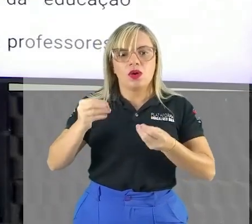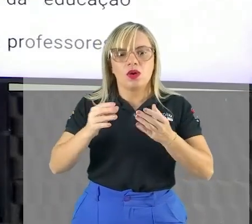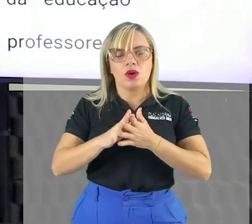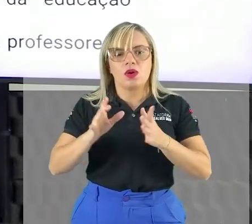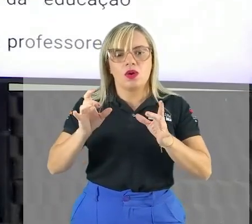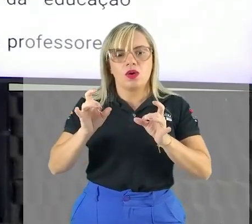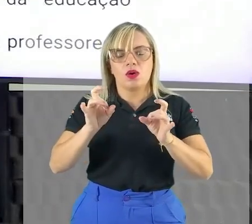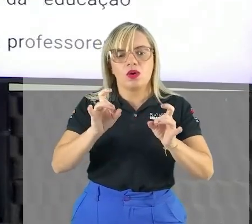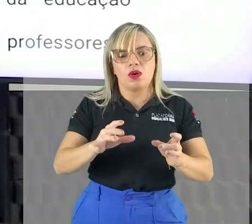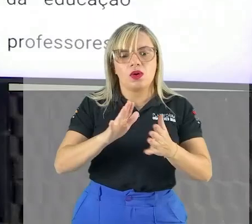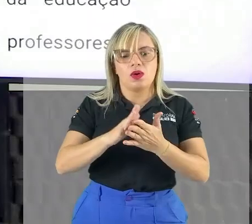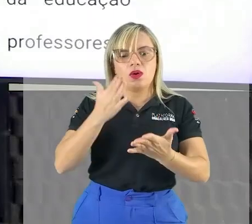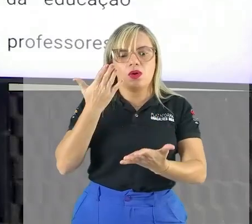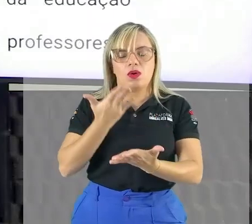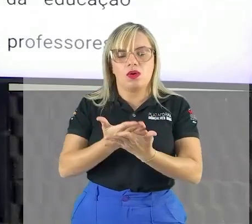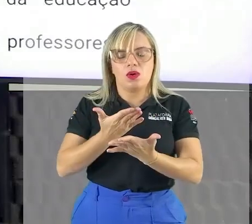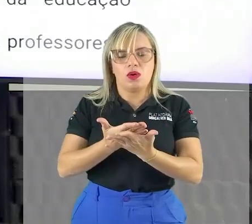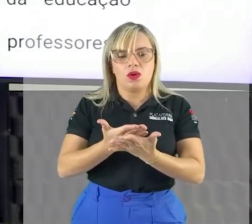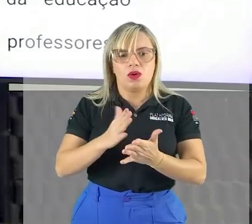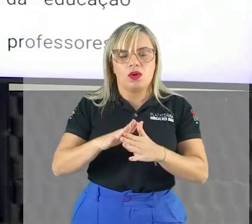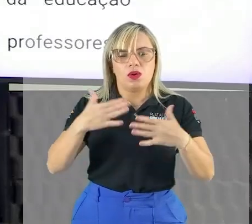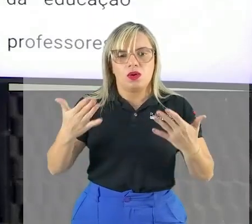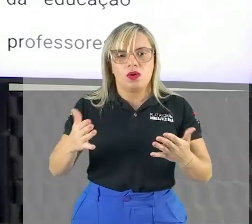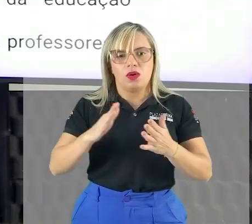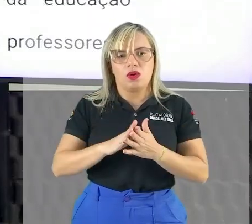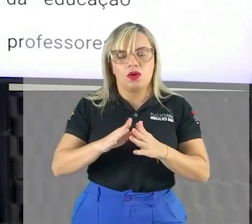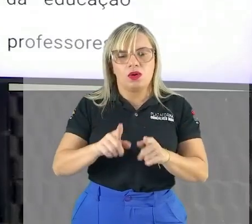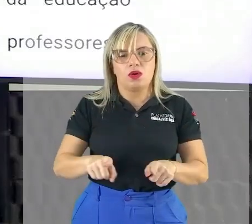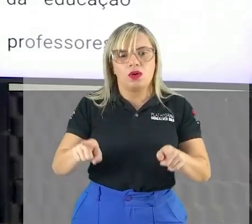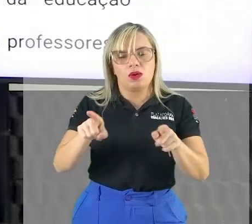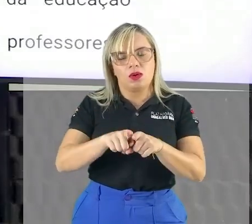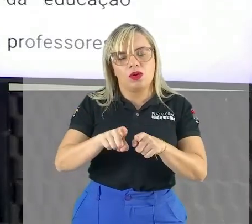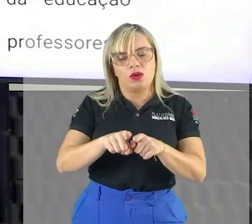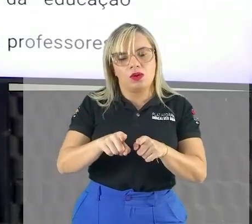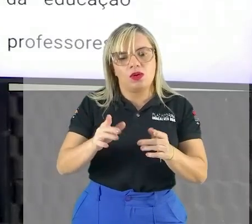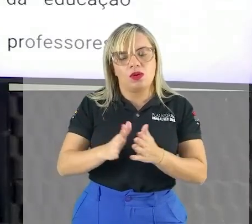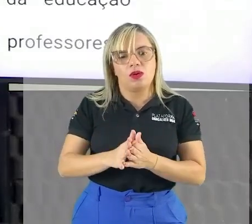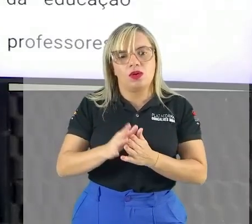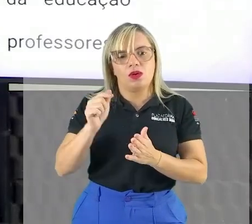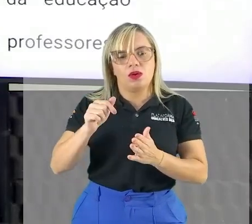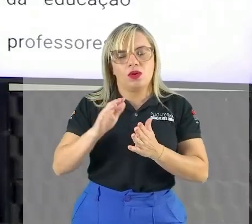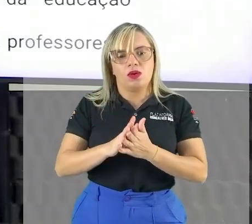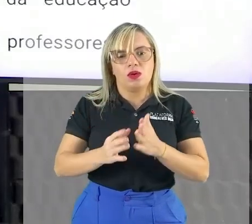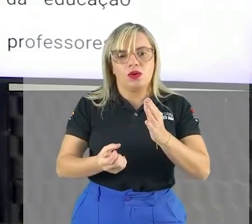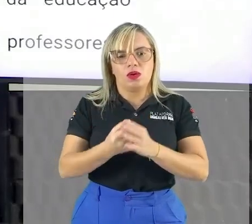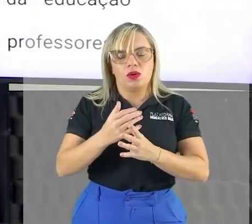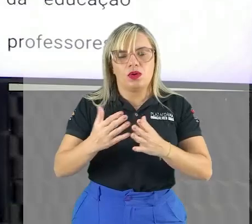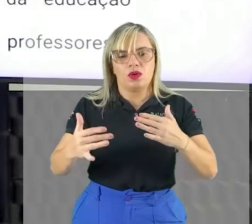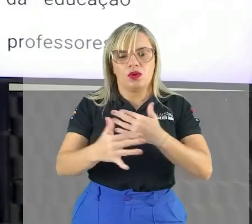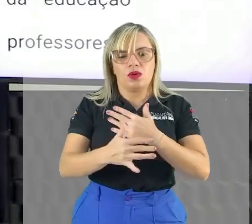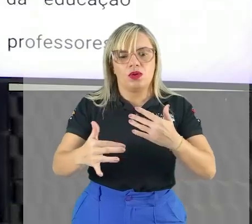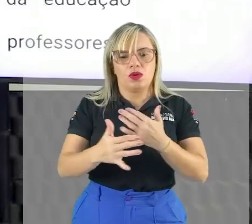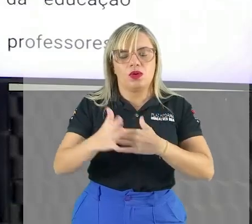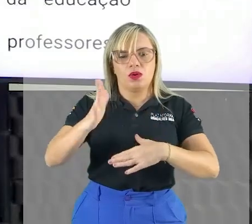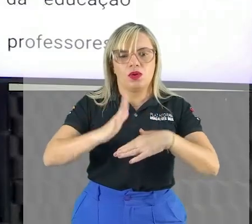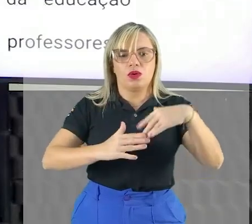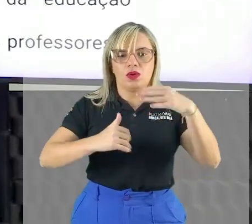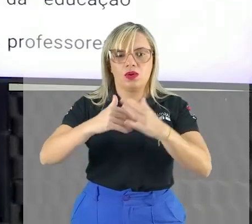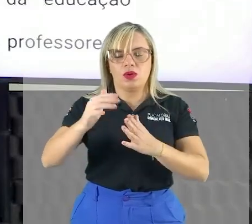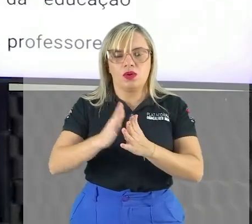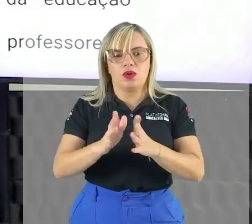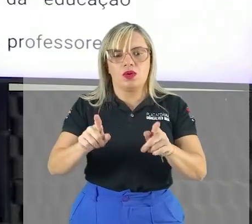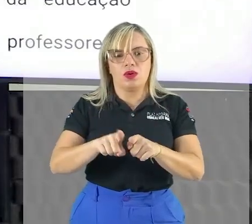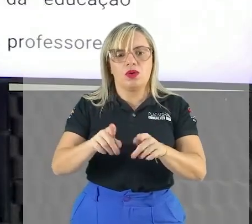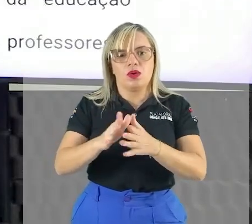específicos para o estudo. Mas, fora isso também, com o aparecimento das cidades, outras profissões vão surgir. E